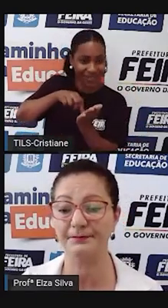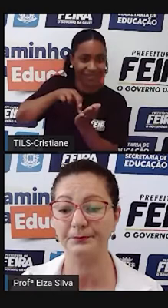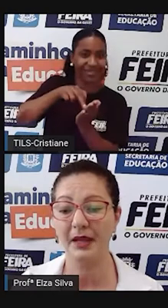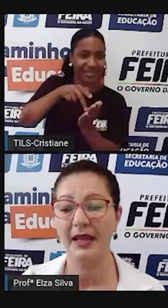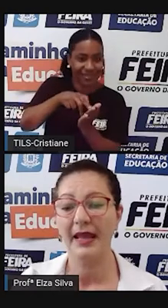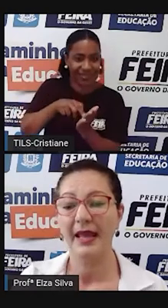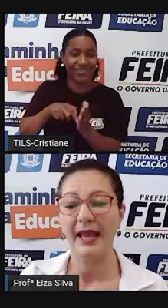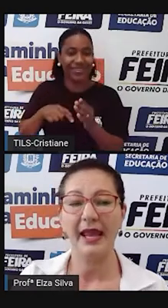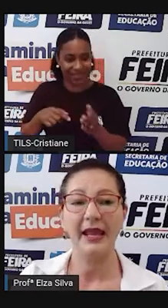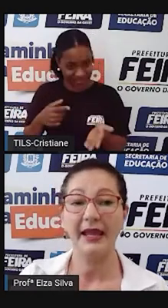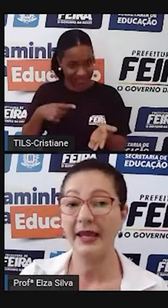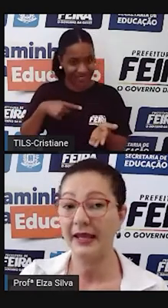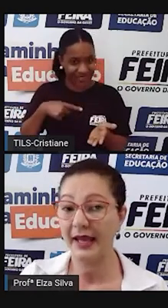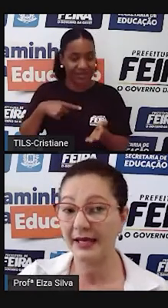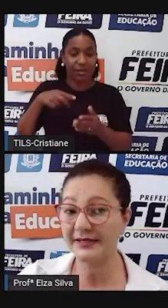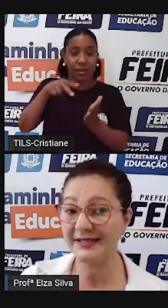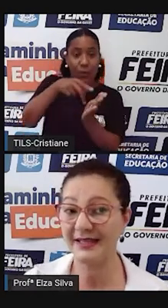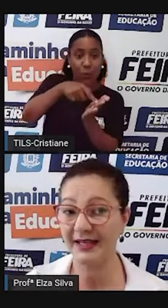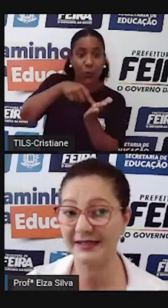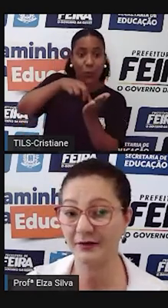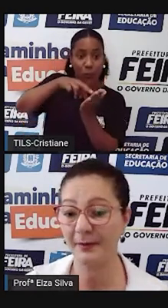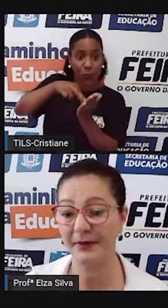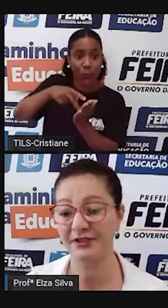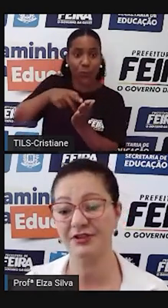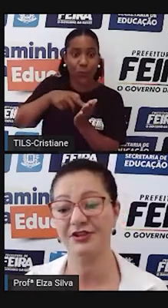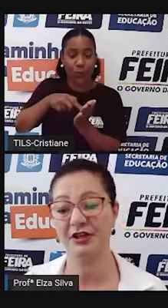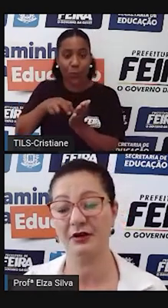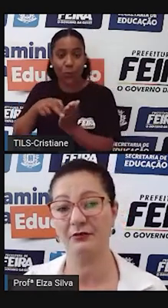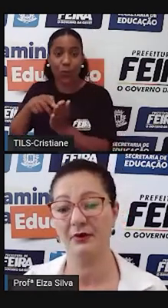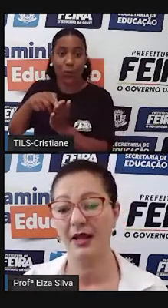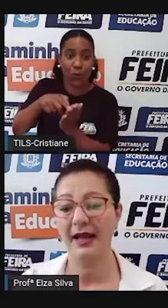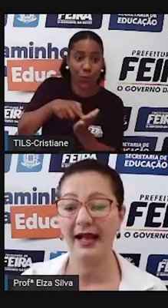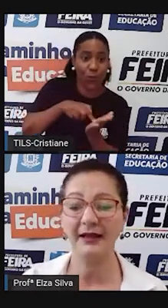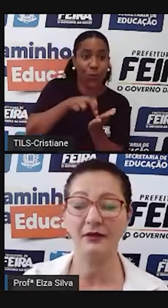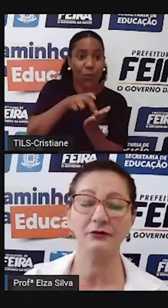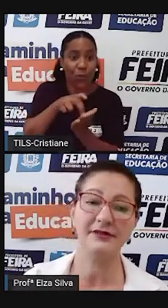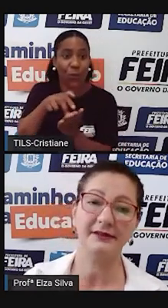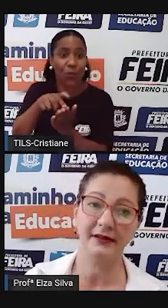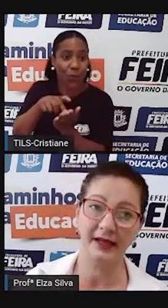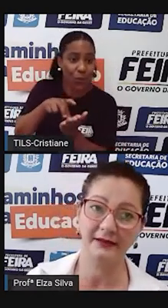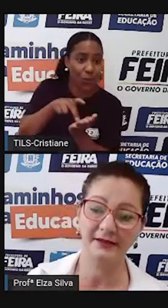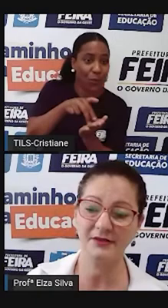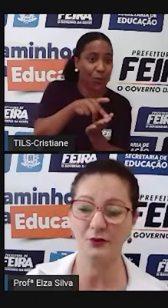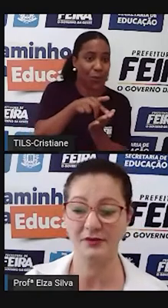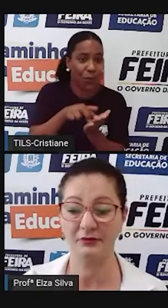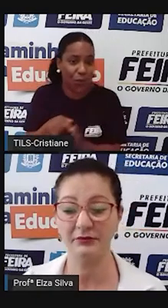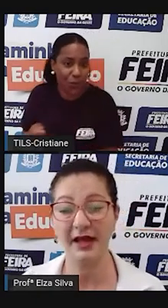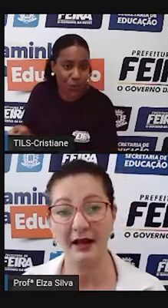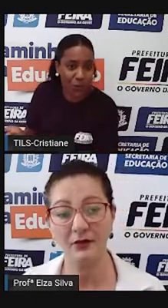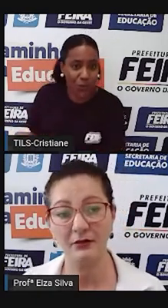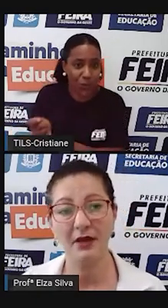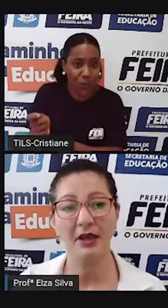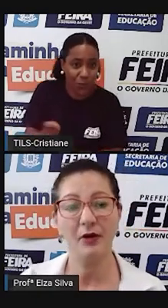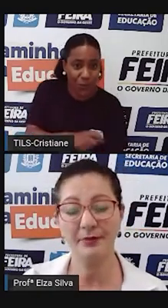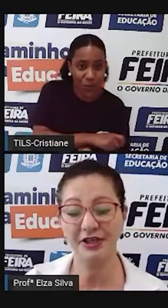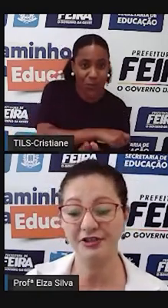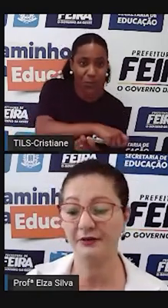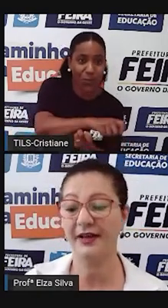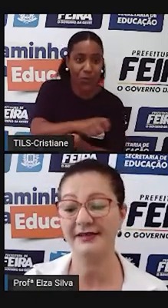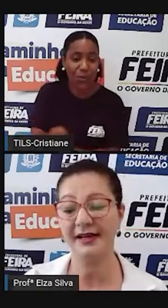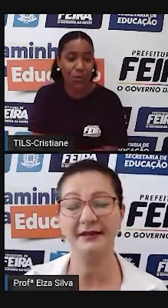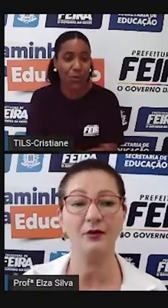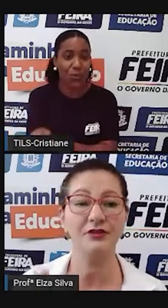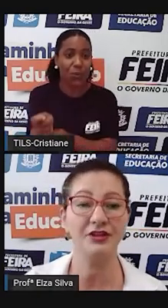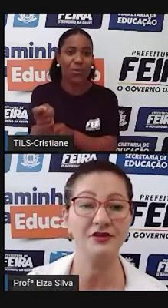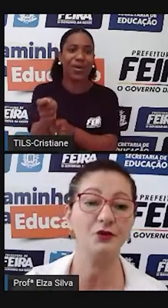patins. E eles deslizam na pista de gelo. Cada um dos atletas usa um taco e o